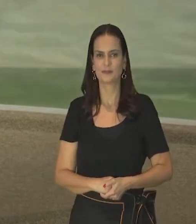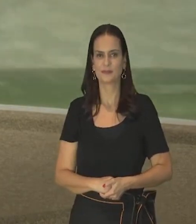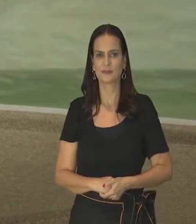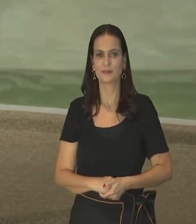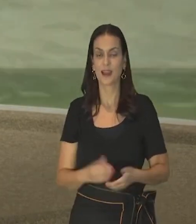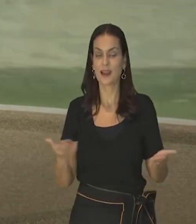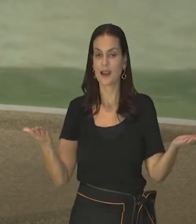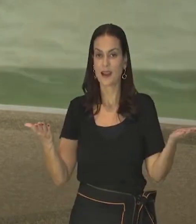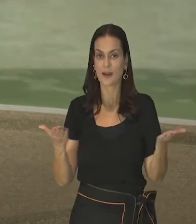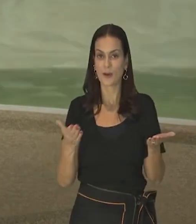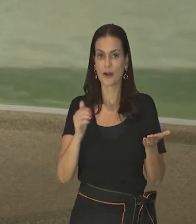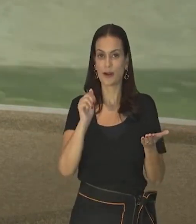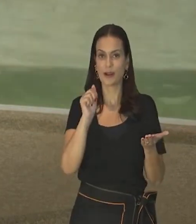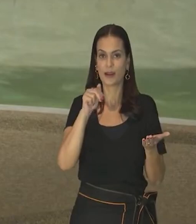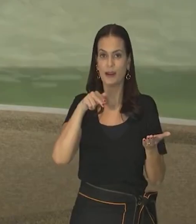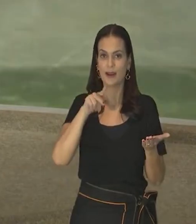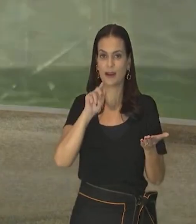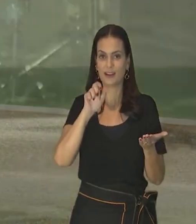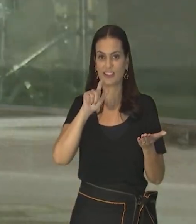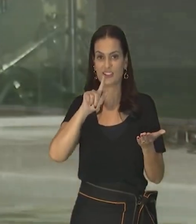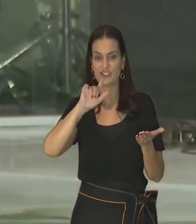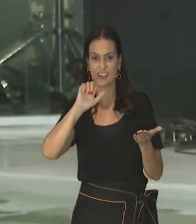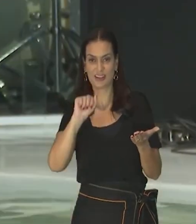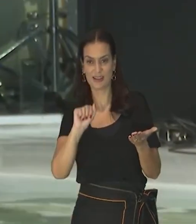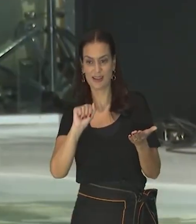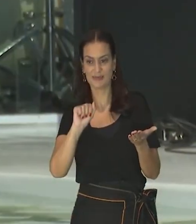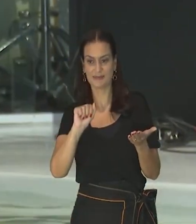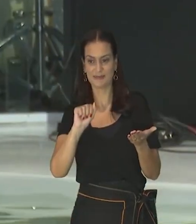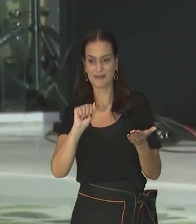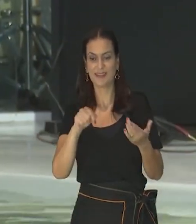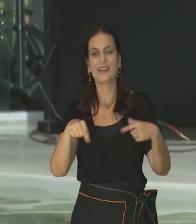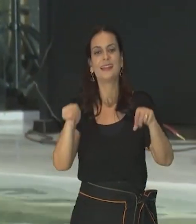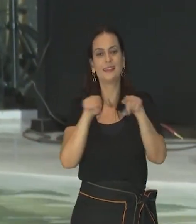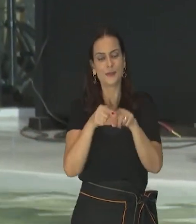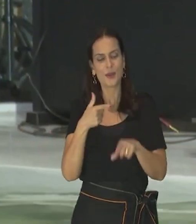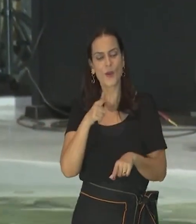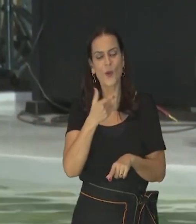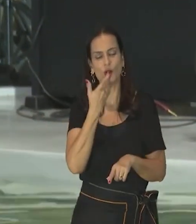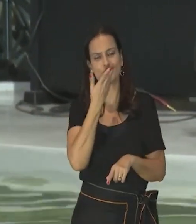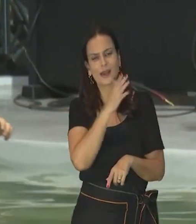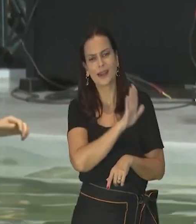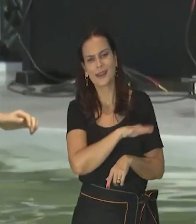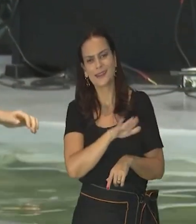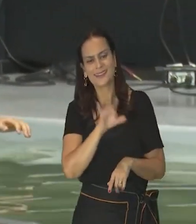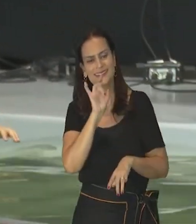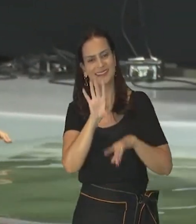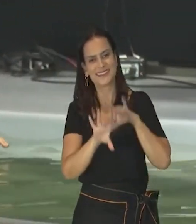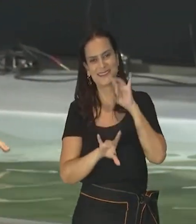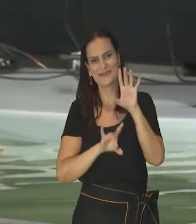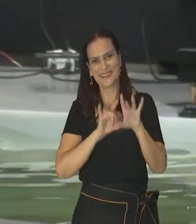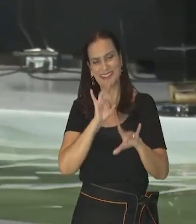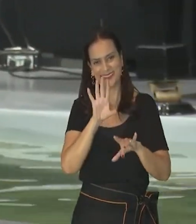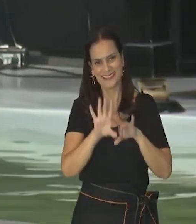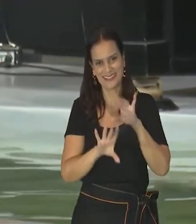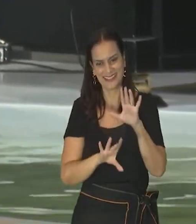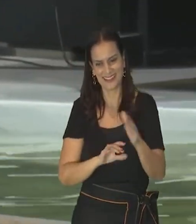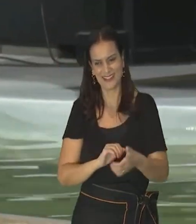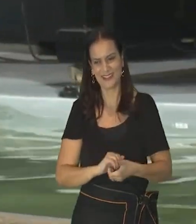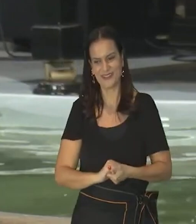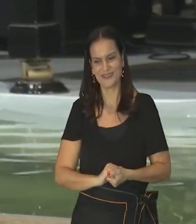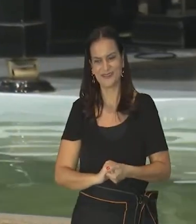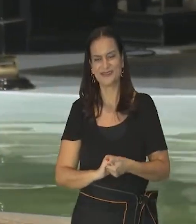Estou recebendo a Ângela Liz, que também é uma outra criança muito especial, com